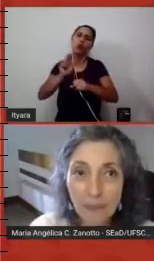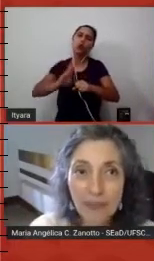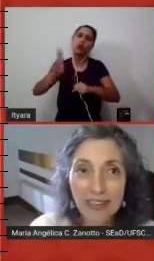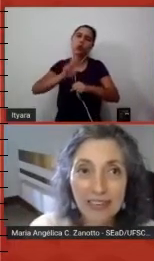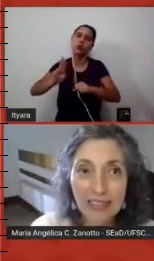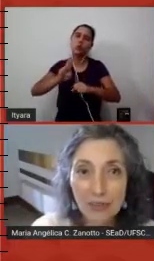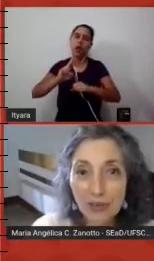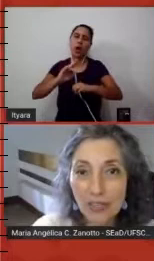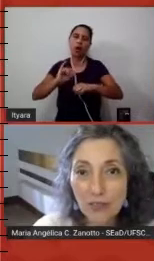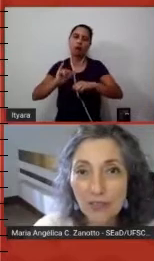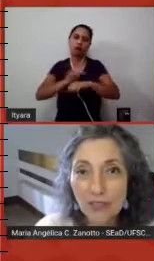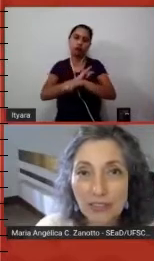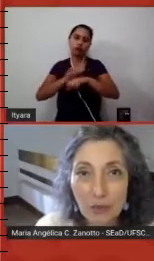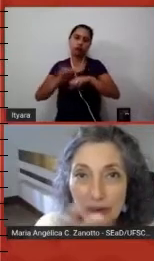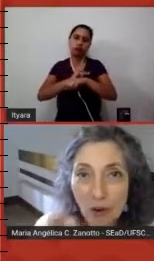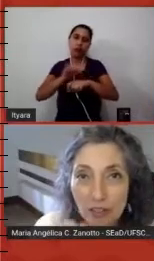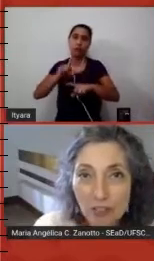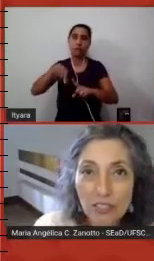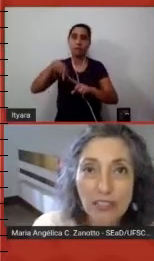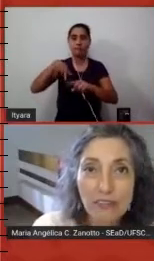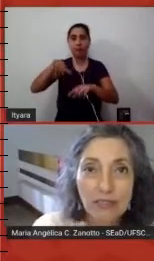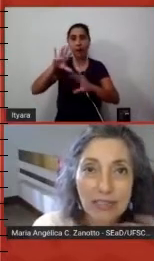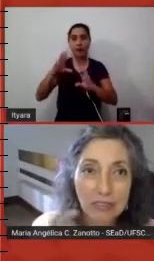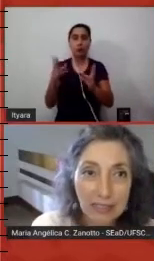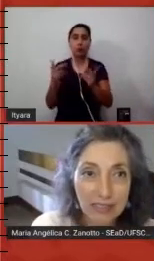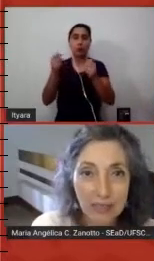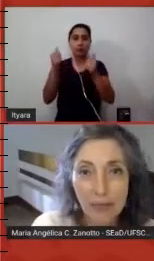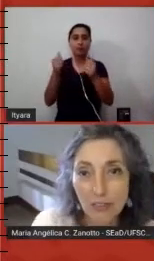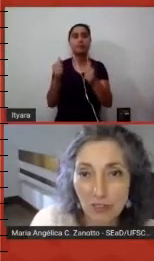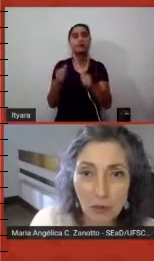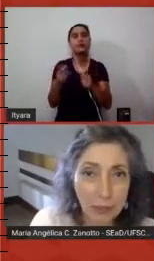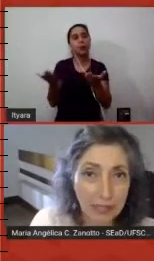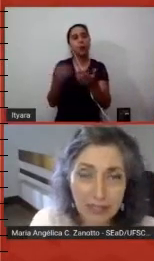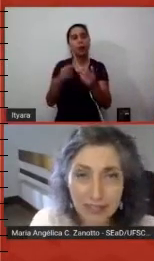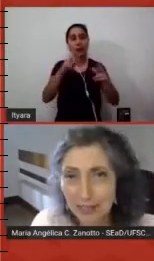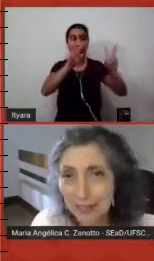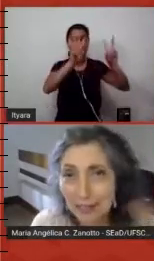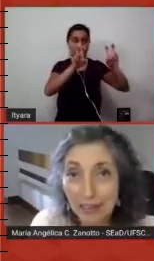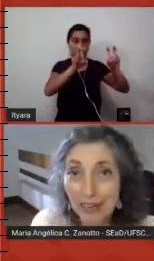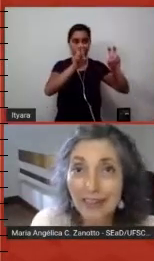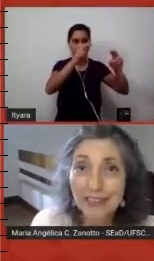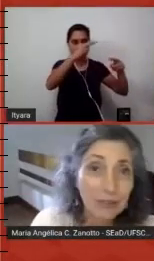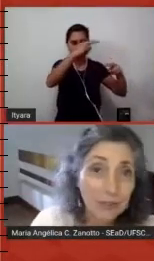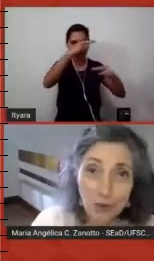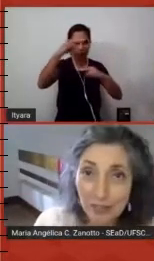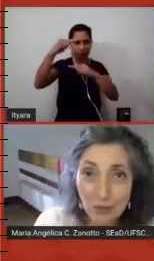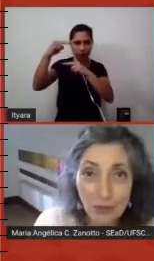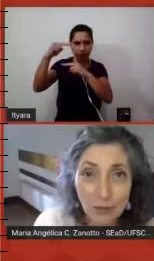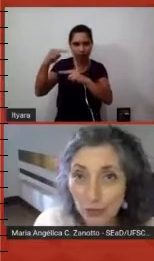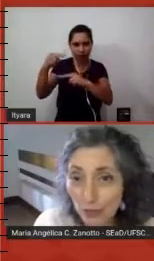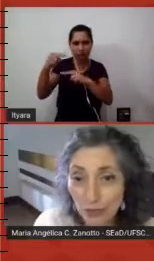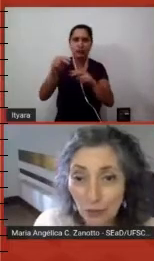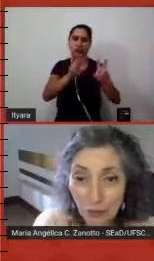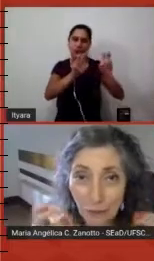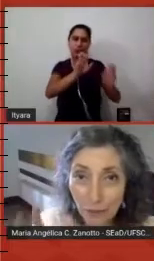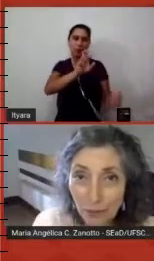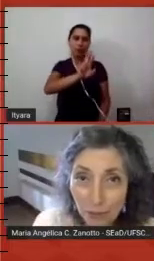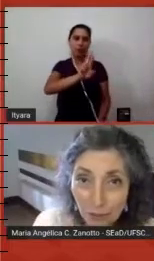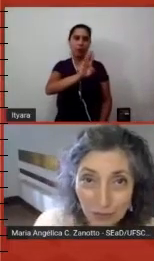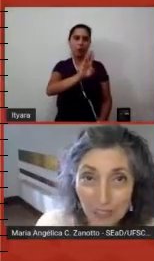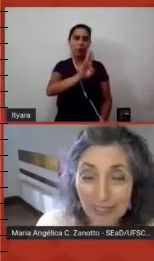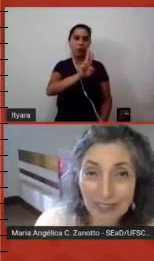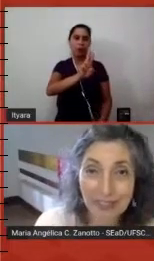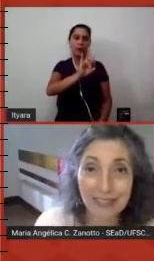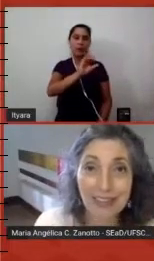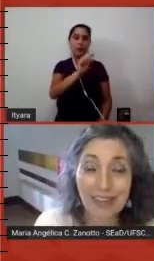propriedade, né. Então, eu resolvi fazer um recortinho dentro dessa temática de rubricas, assim, não esgotando o assunto, gente, é um